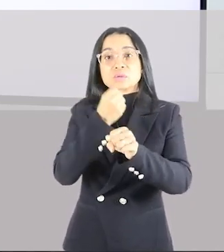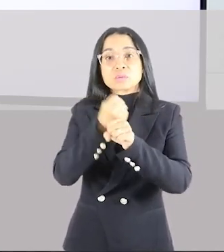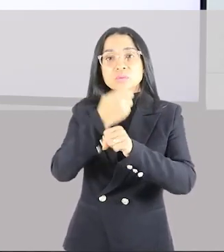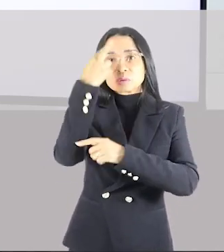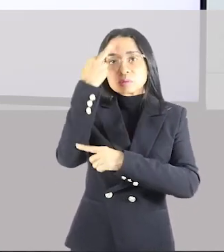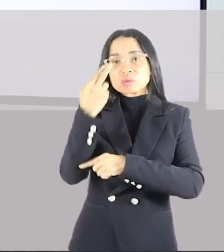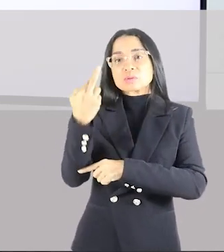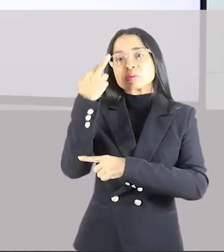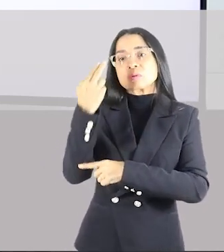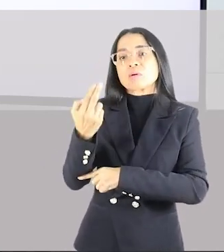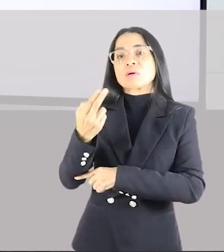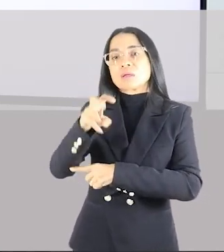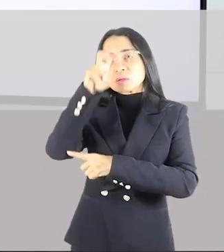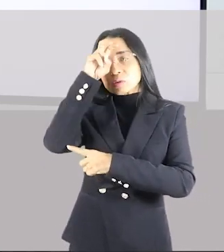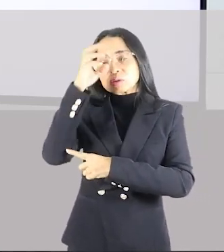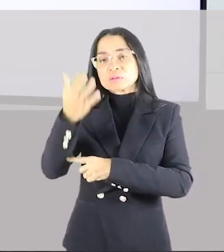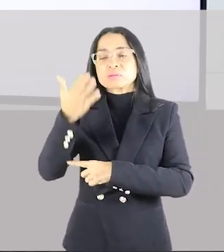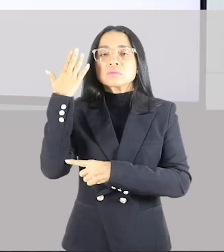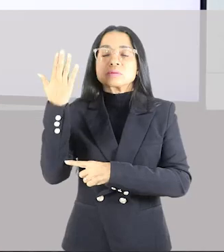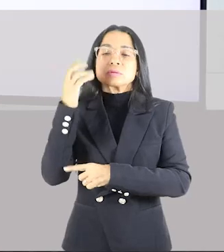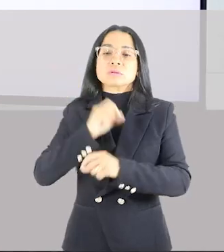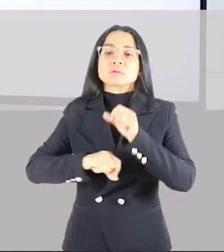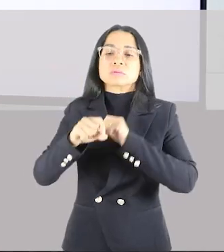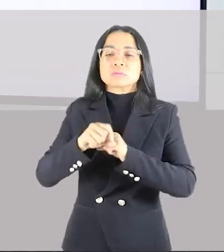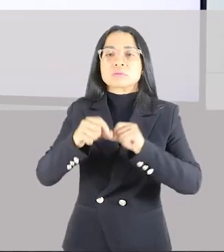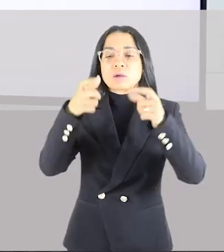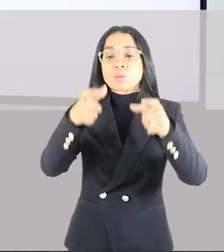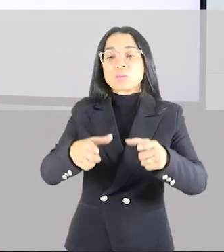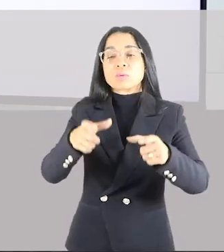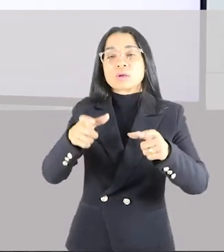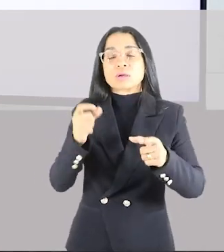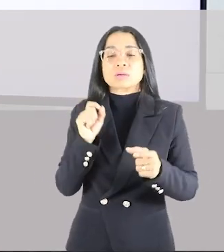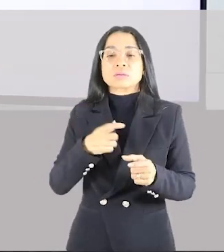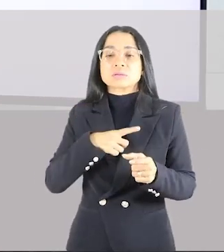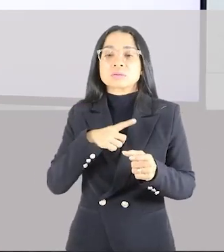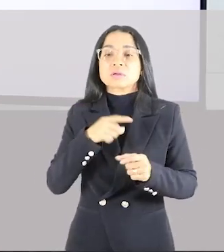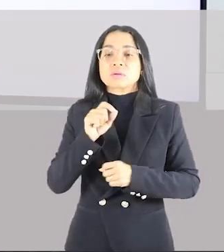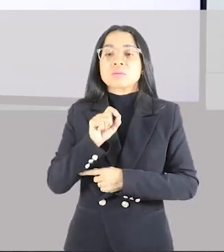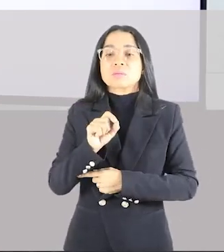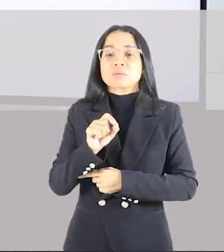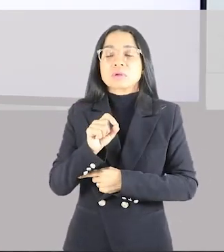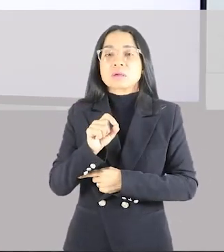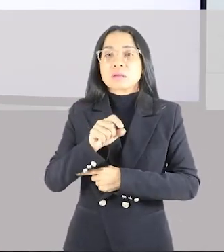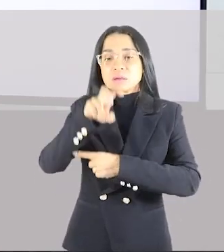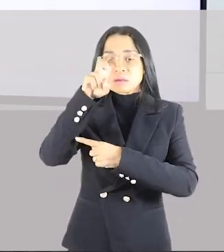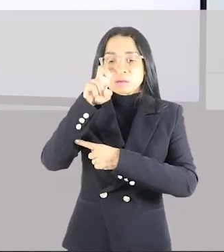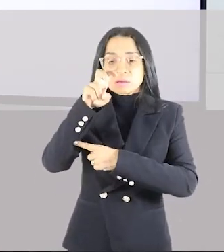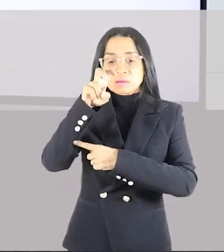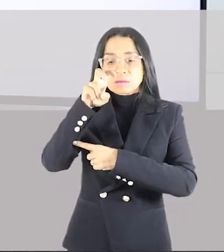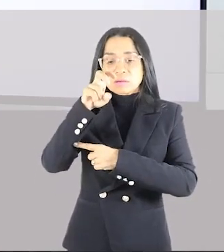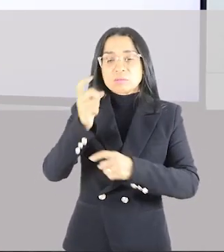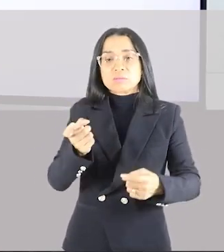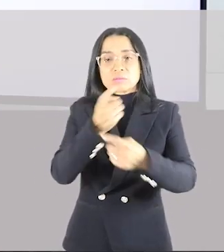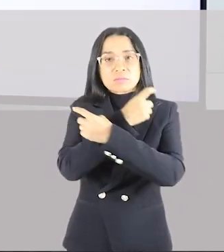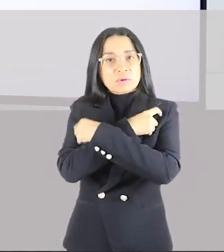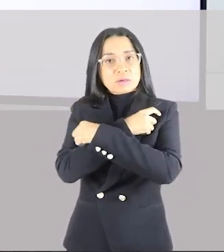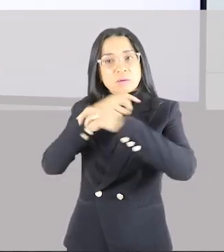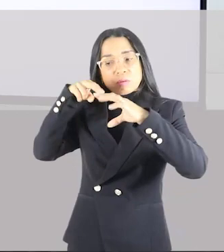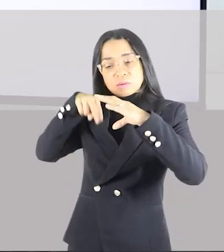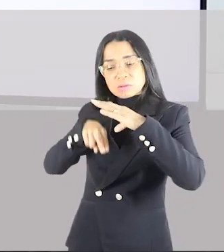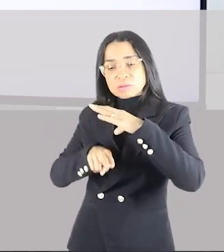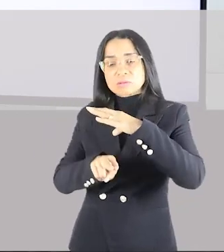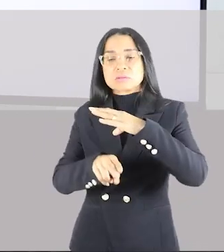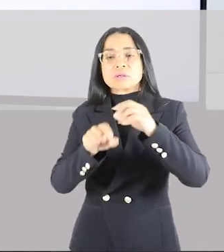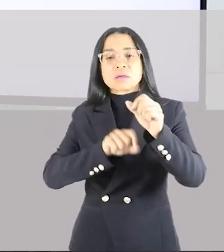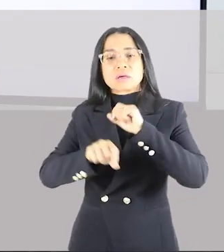do Egito Antigo eram os lugares onde os faraós ficavam ali, sepultados, juntamente